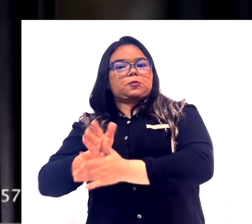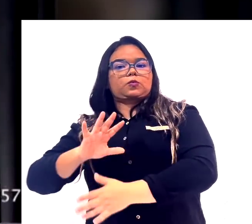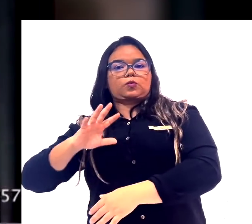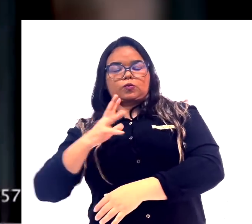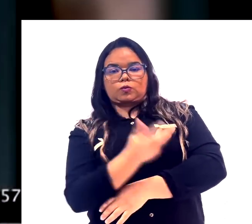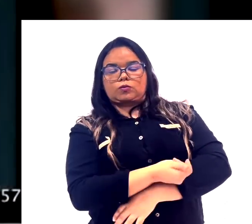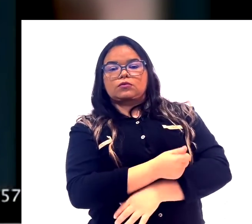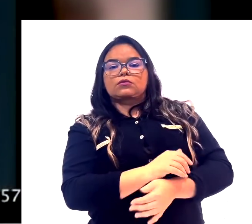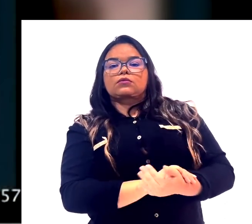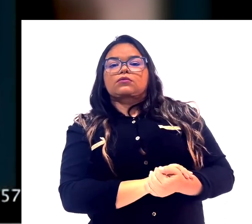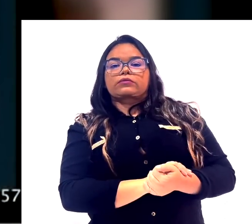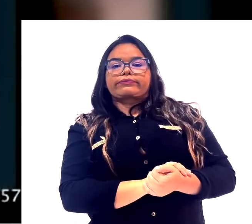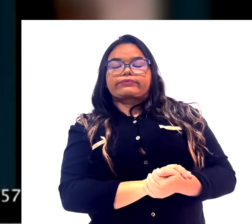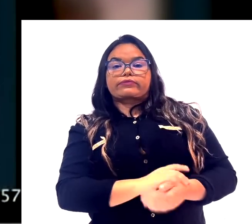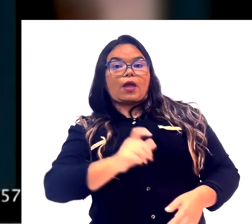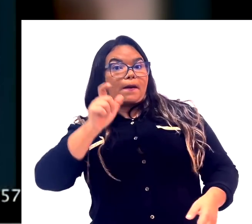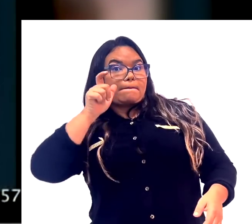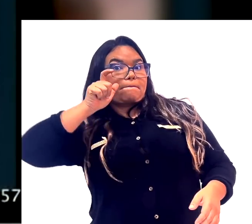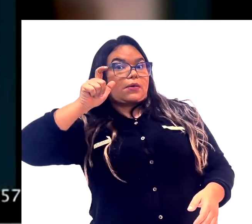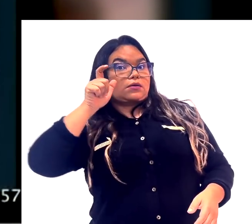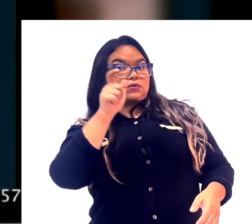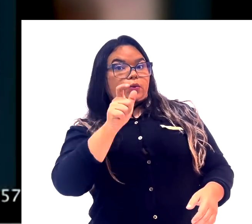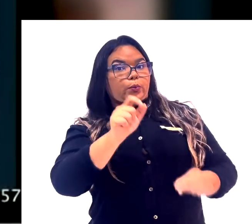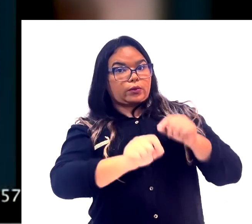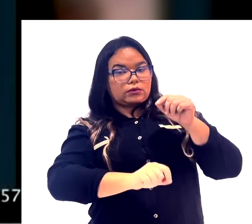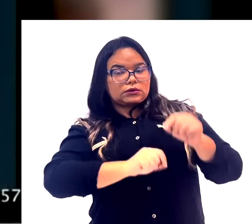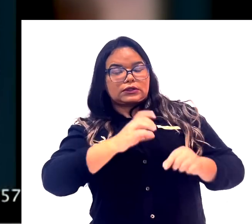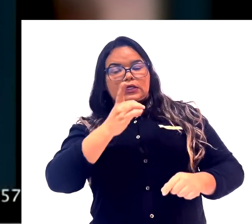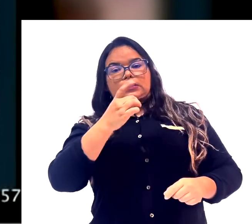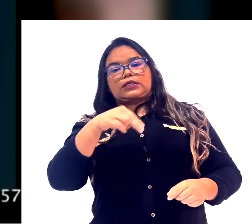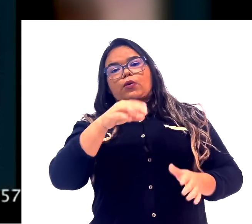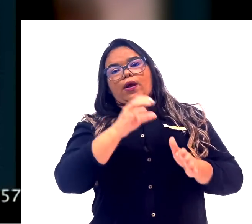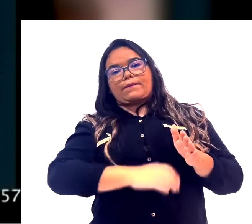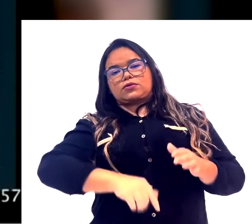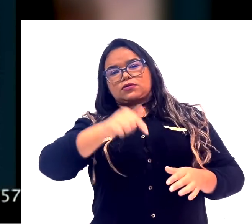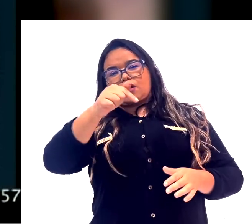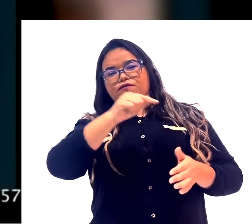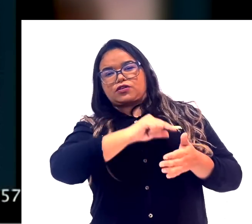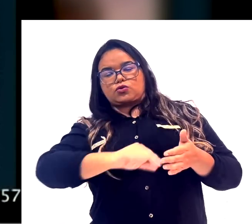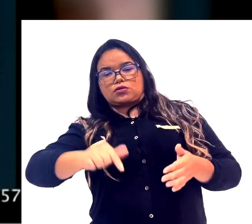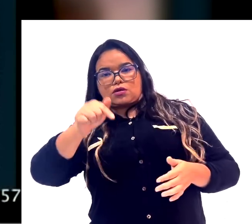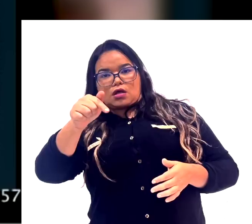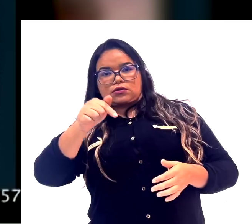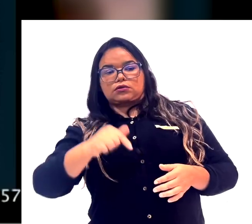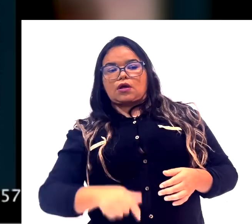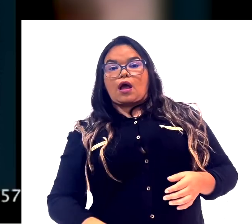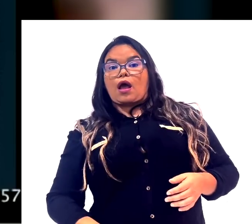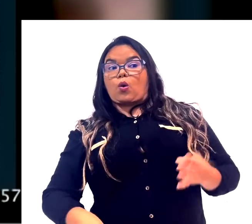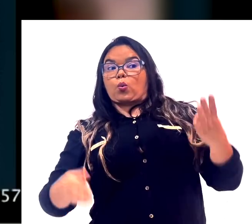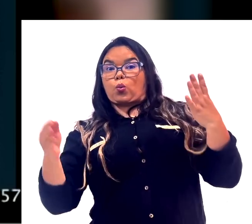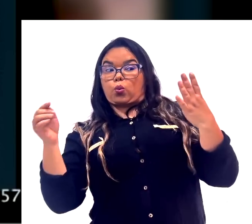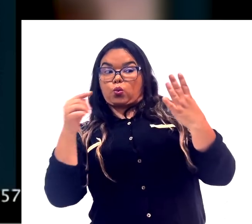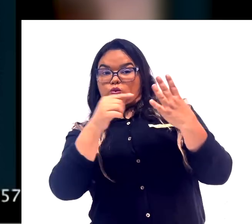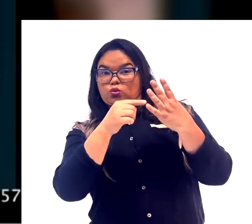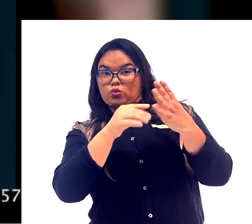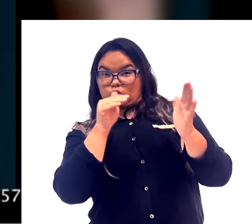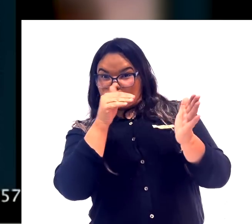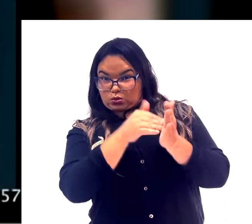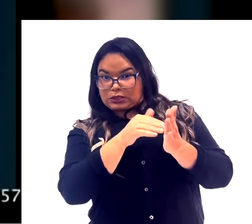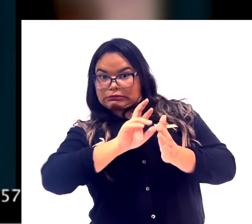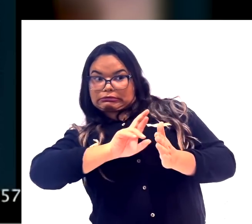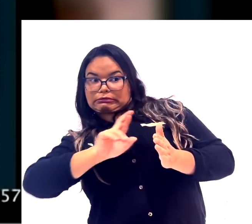há algo muito interessante acerca disso. Daniel 7, verso 7. Era diferente de todos os animais que apareceram antes